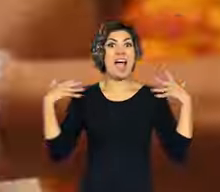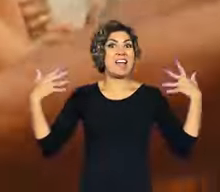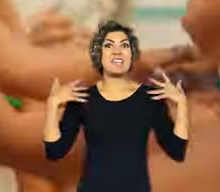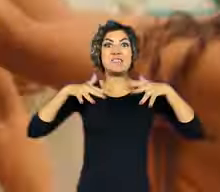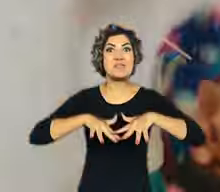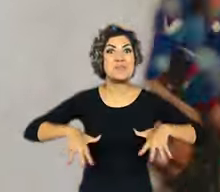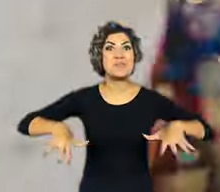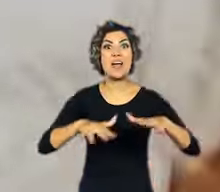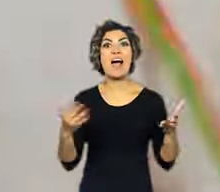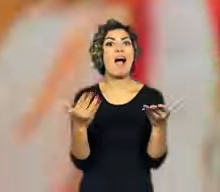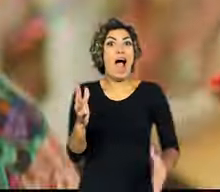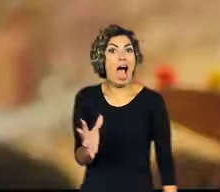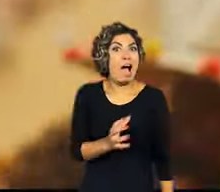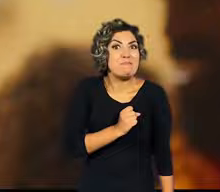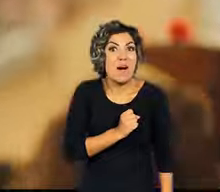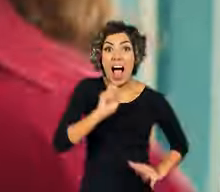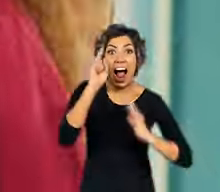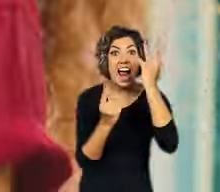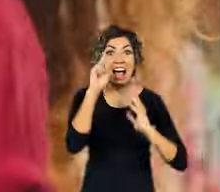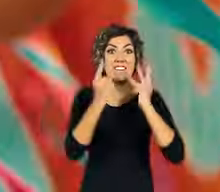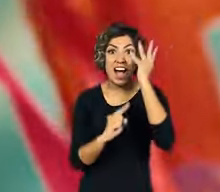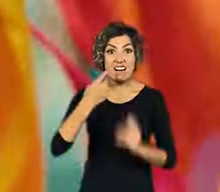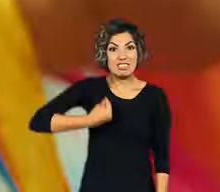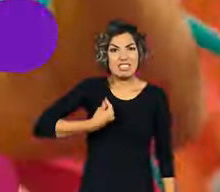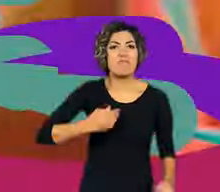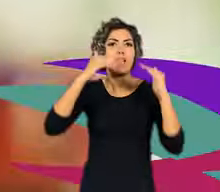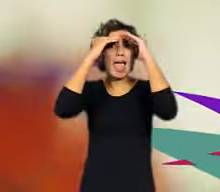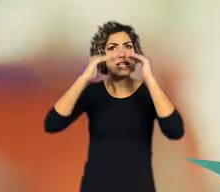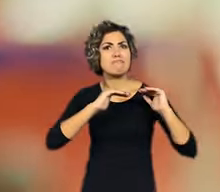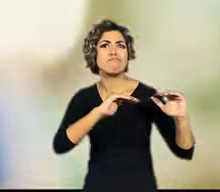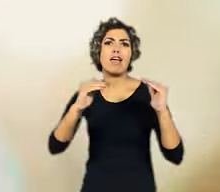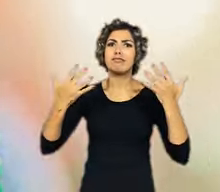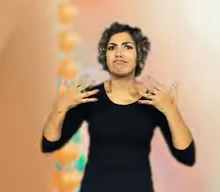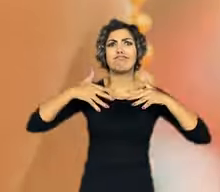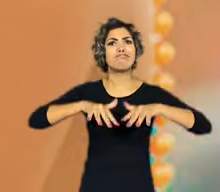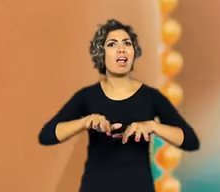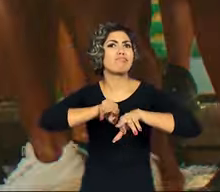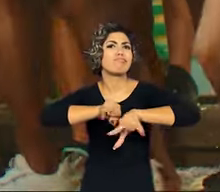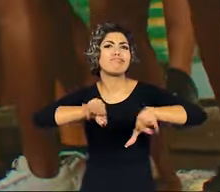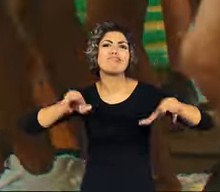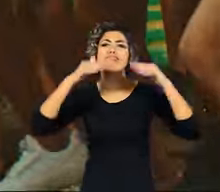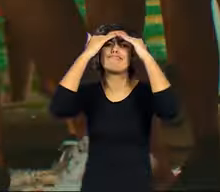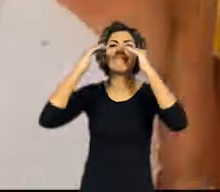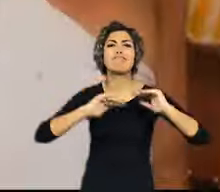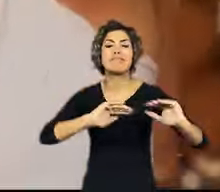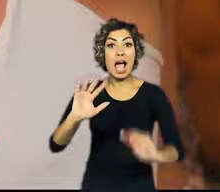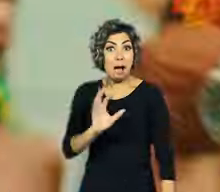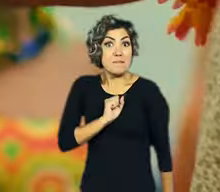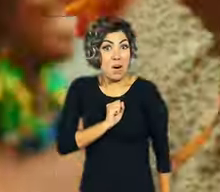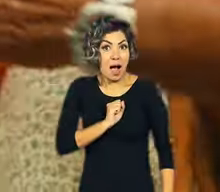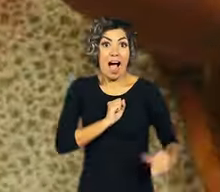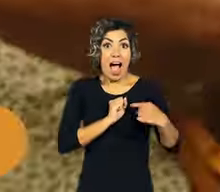a marchinha e a alegria geral. Voltou o nosso maior amor. Voltou o carnaval. Voltou o respeito, a inclusão, a